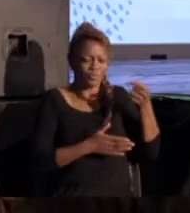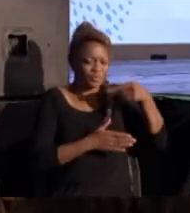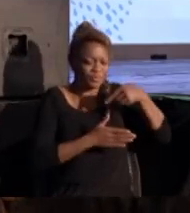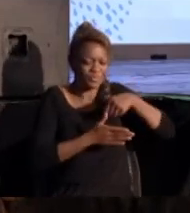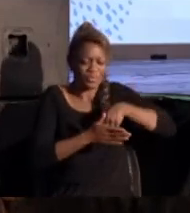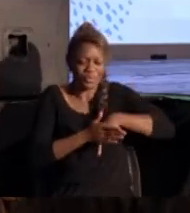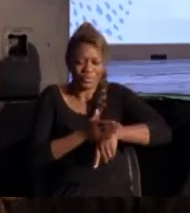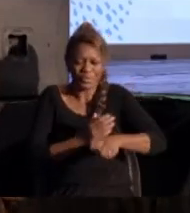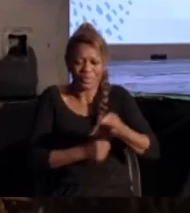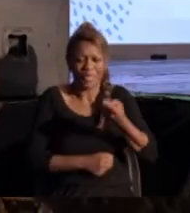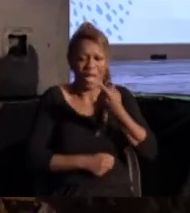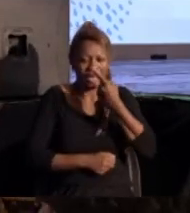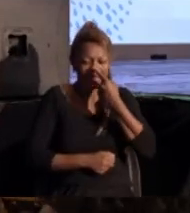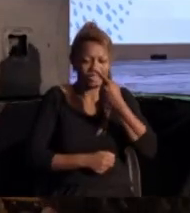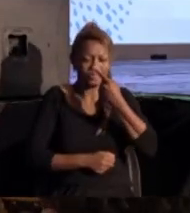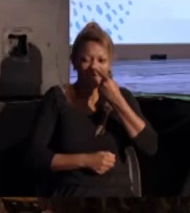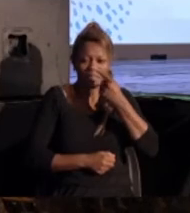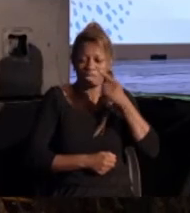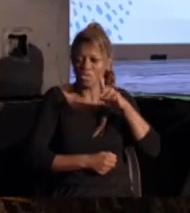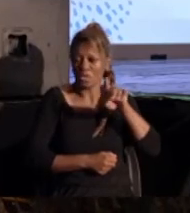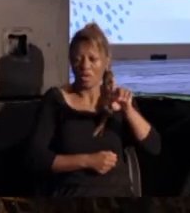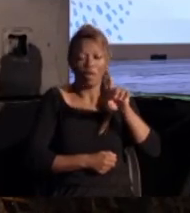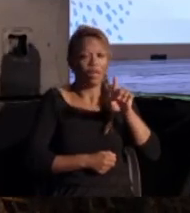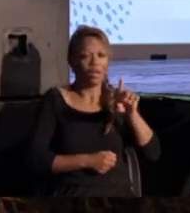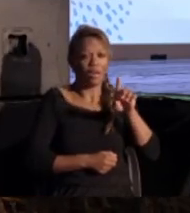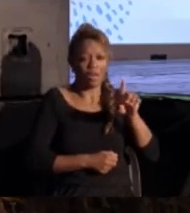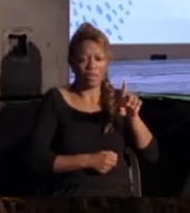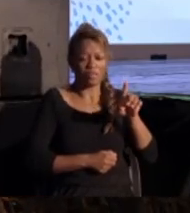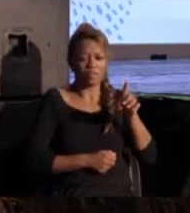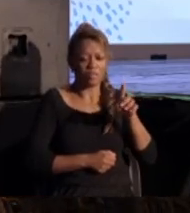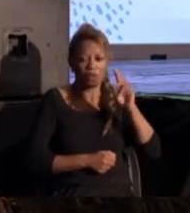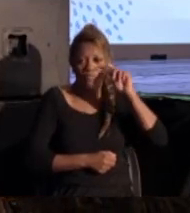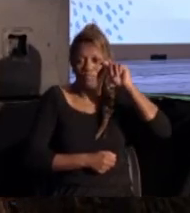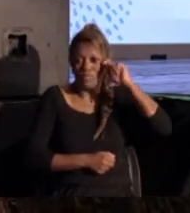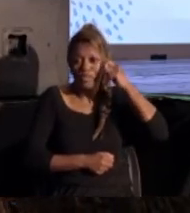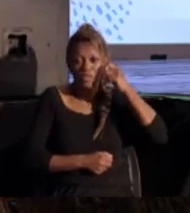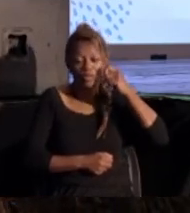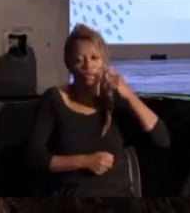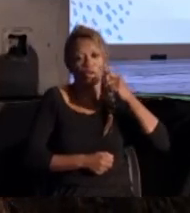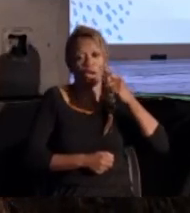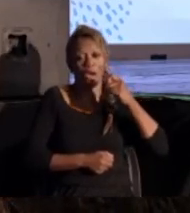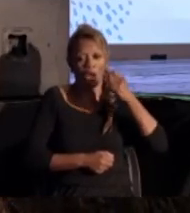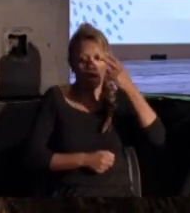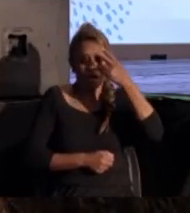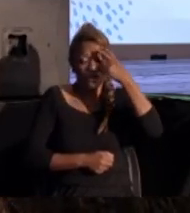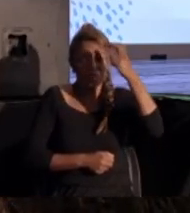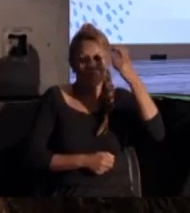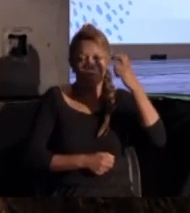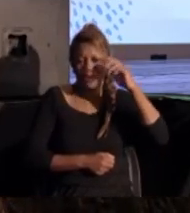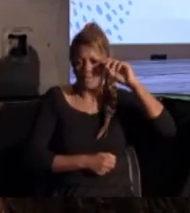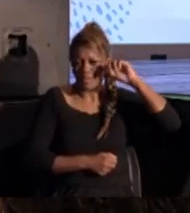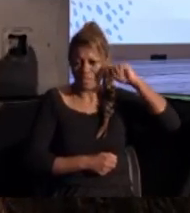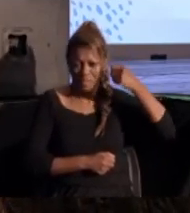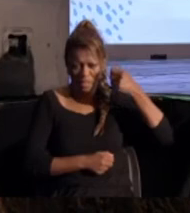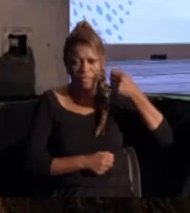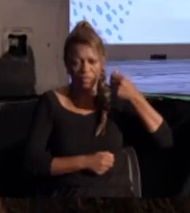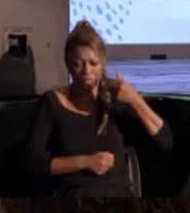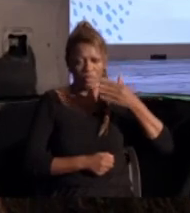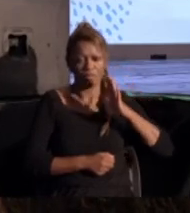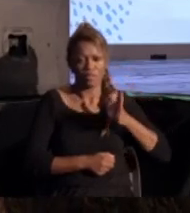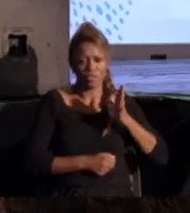outro, mesmo sendo descendentes de italianos do norte da Itália, do